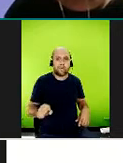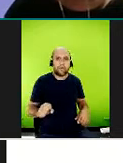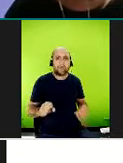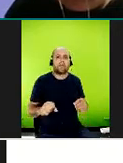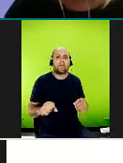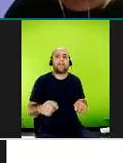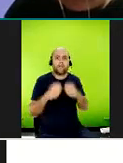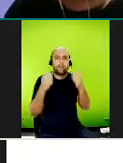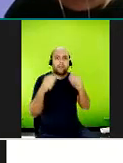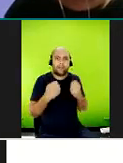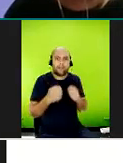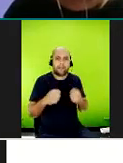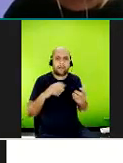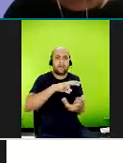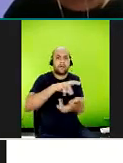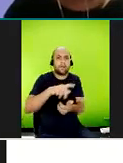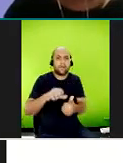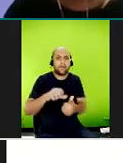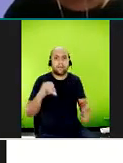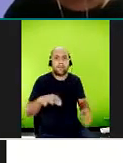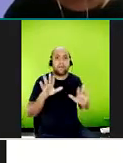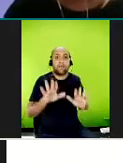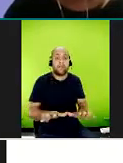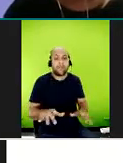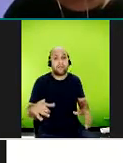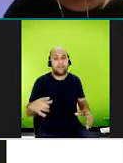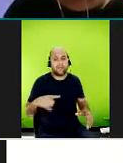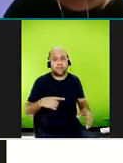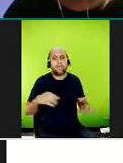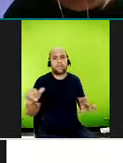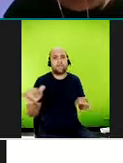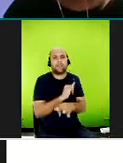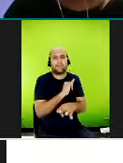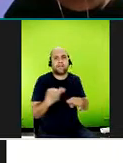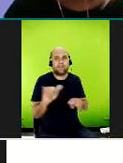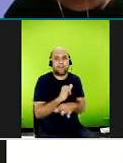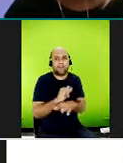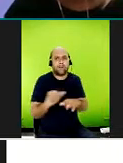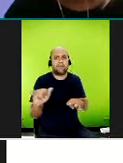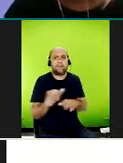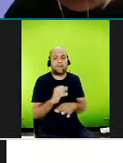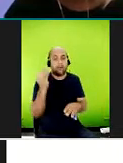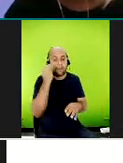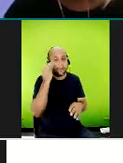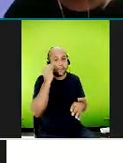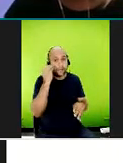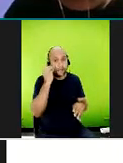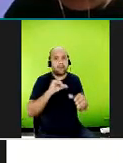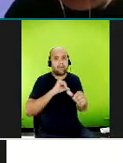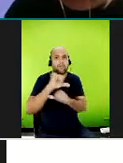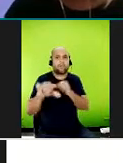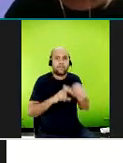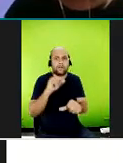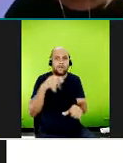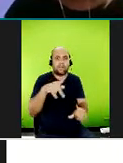etc e tal mas por outro lado ela tem medidas né para tentar reverter essa Impacto e são